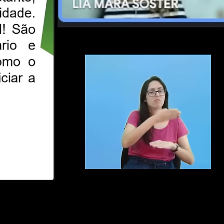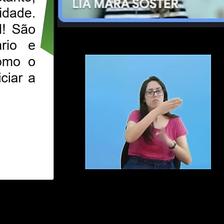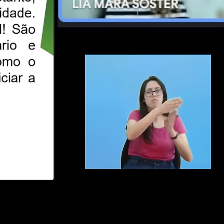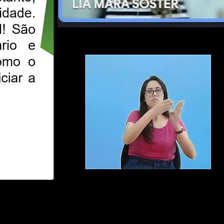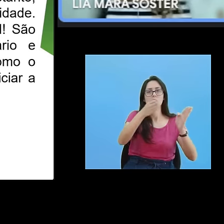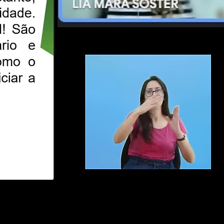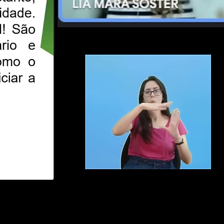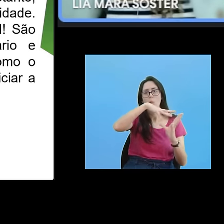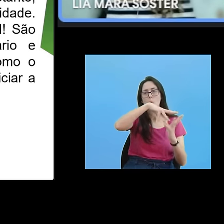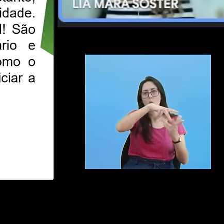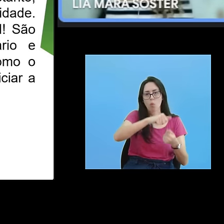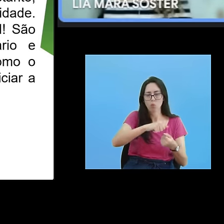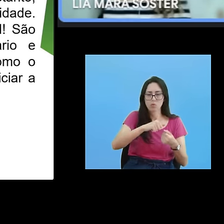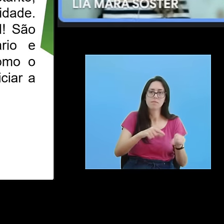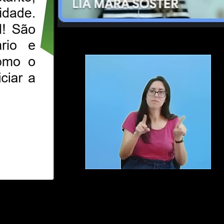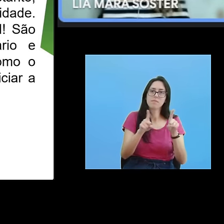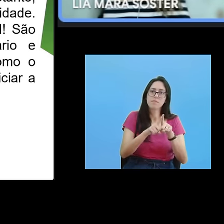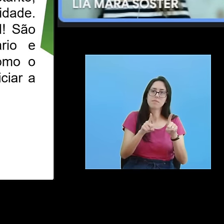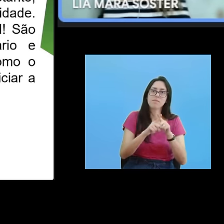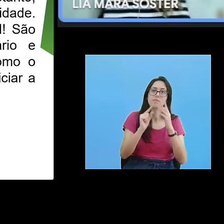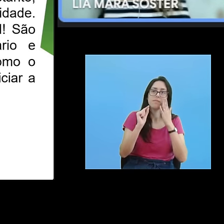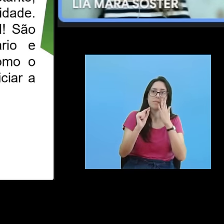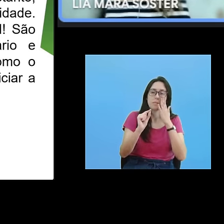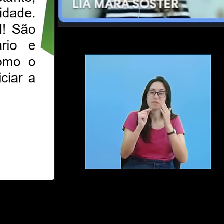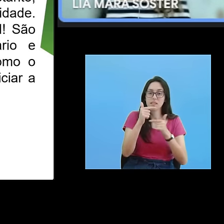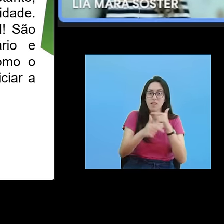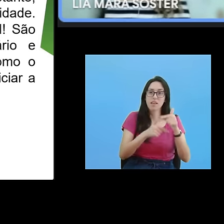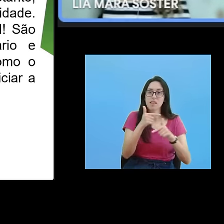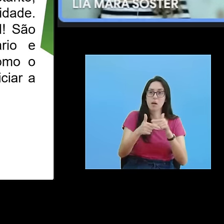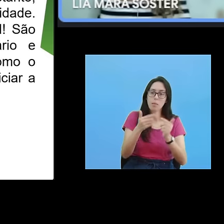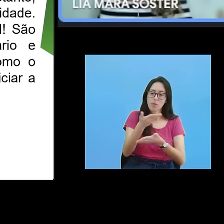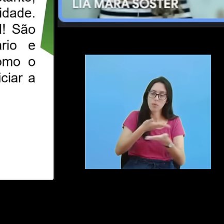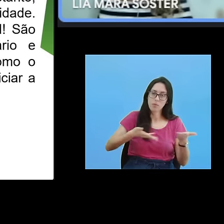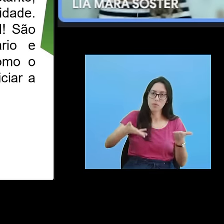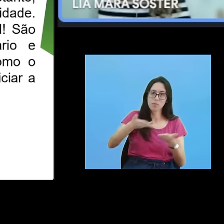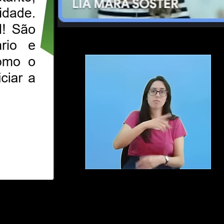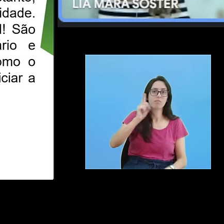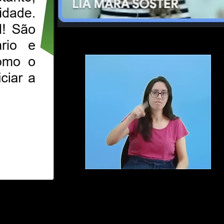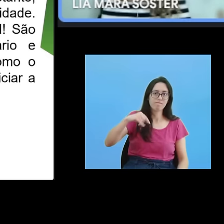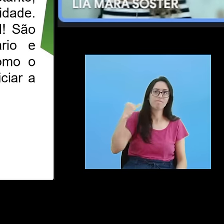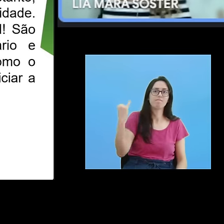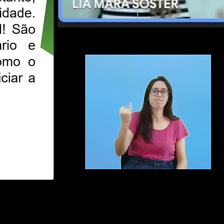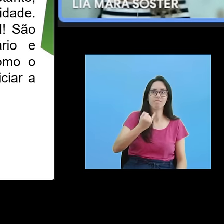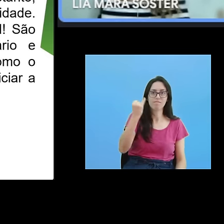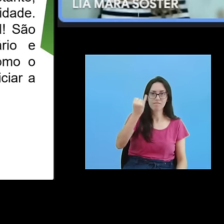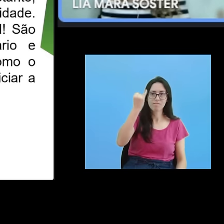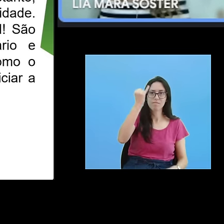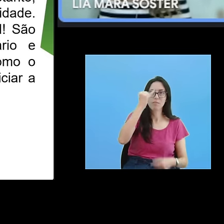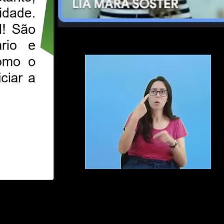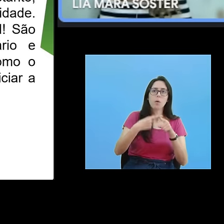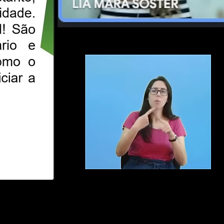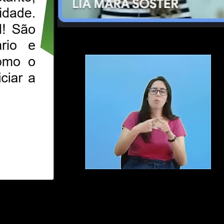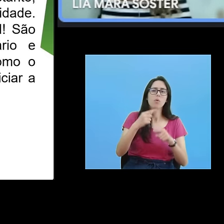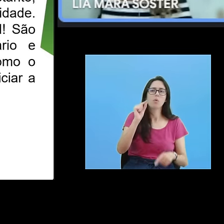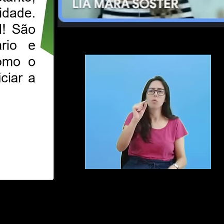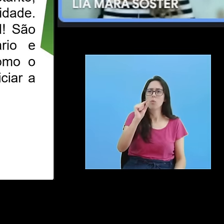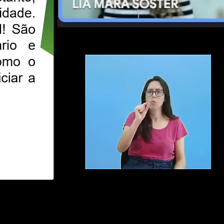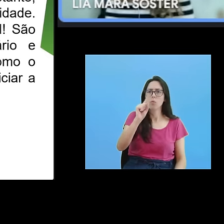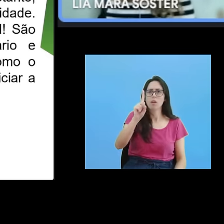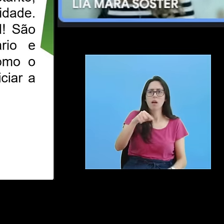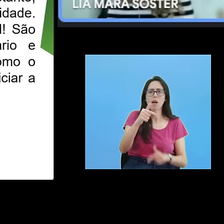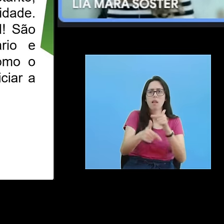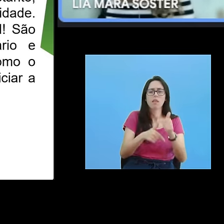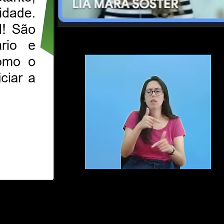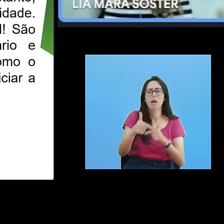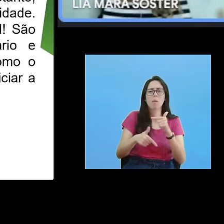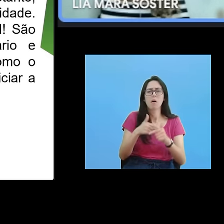nesse sentido, o trabalho colaborativo, ele é extremamente importante. Porque o que é esse trabalho colaborativo que eu